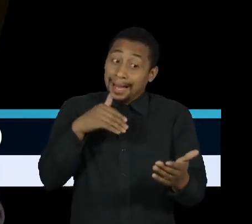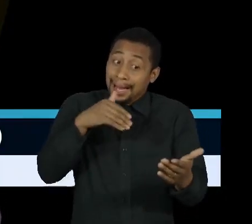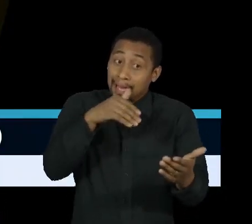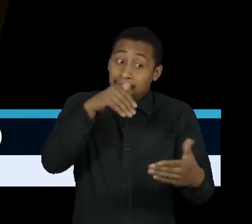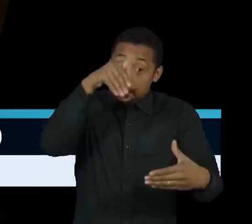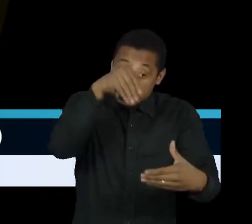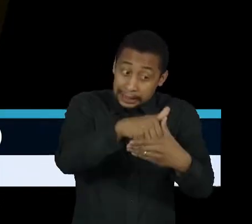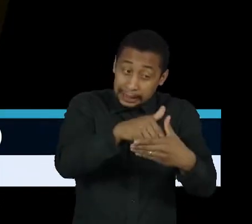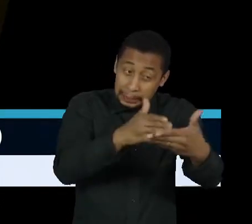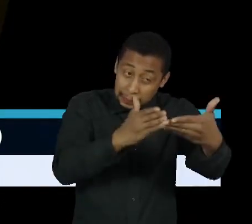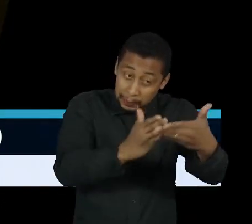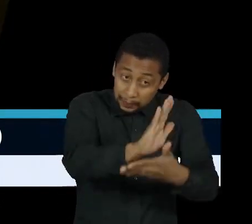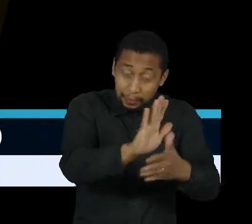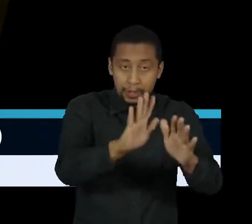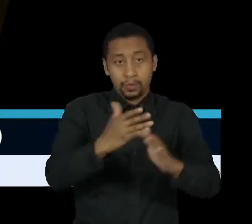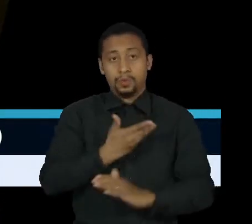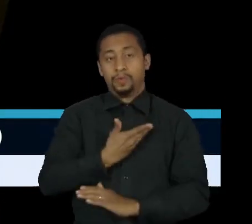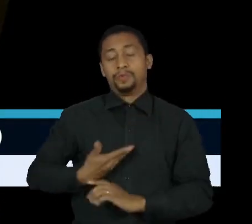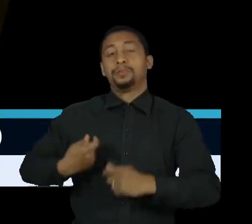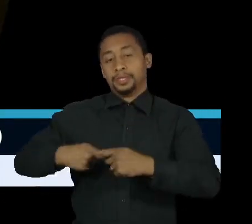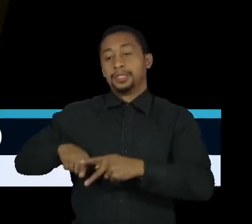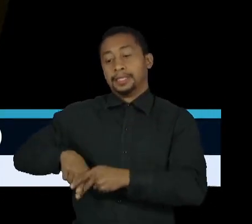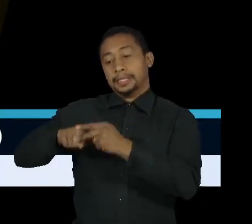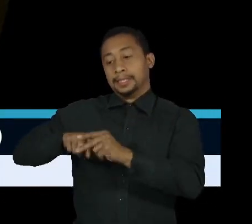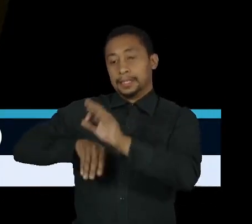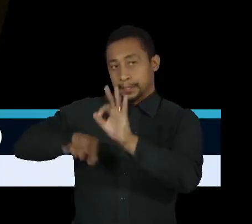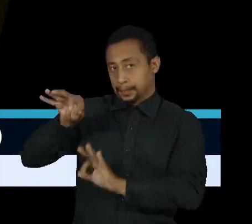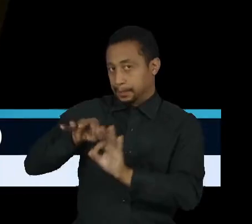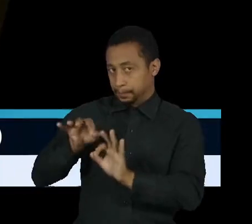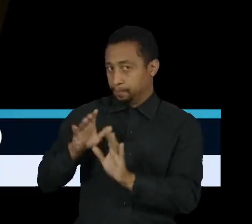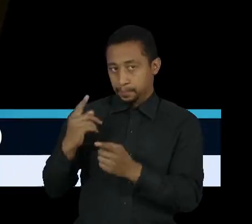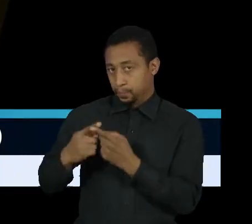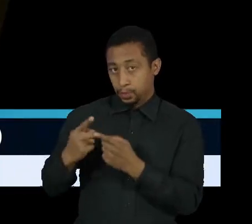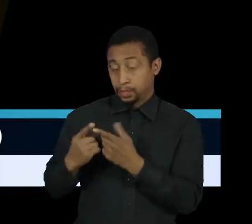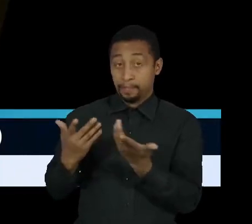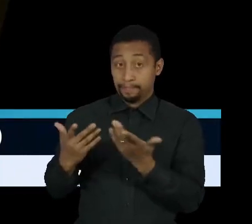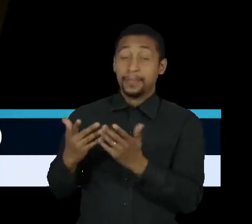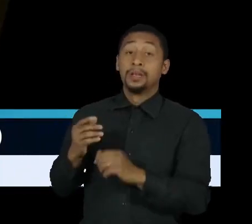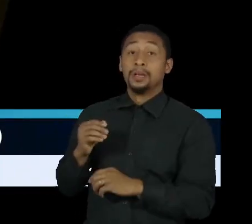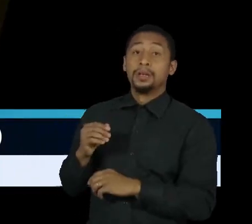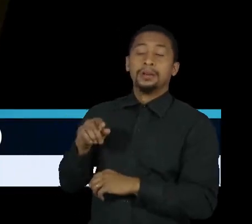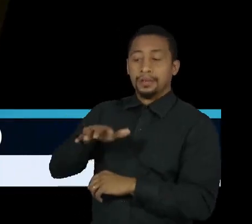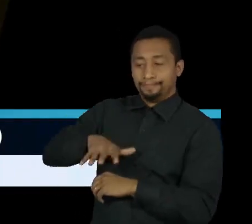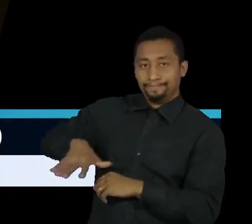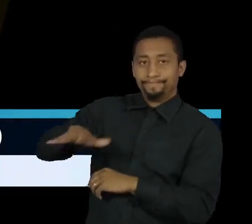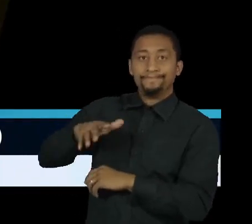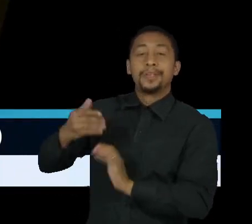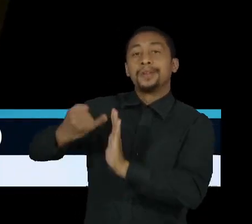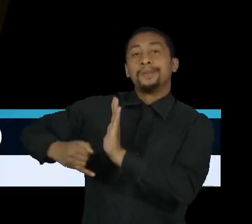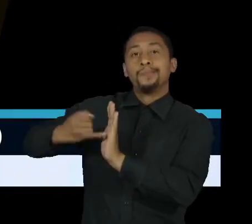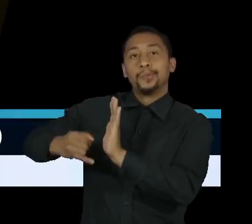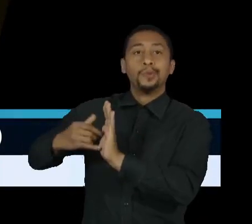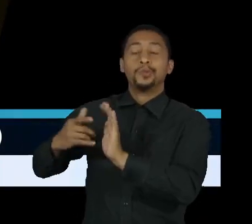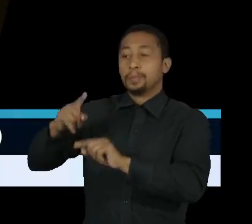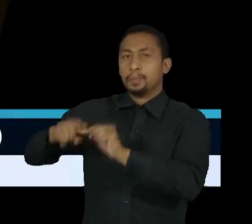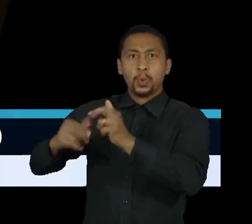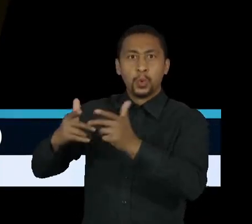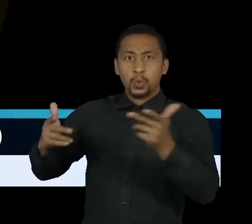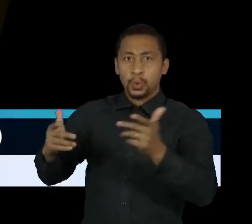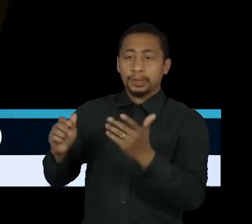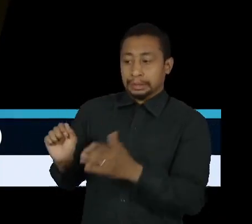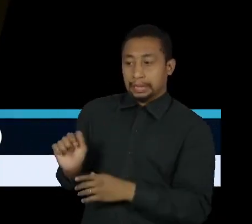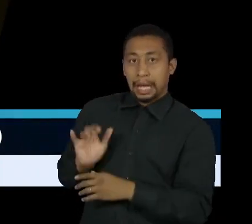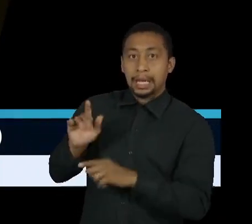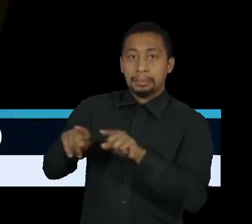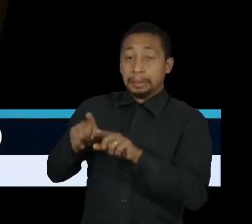deles é uma emenda que possibilita aos estados criarem impostos sobre produtos primários e semi-manufaturados, incluída de